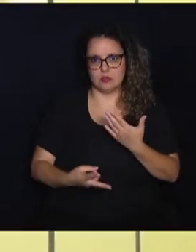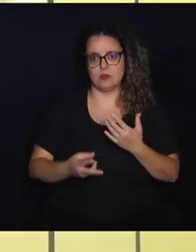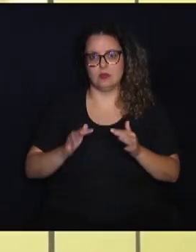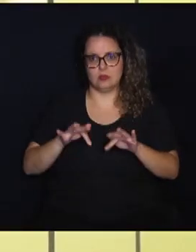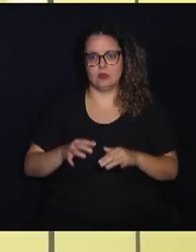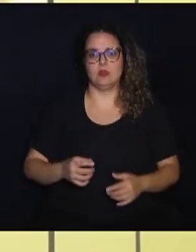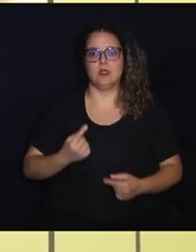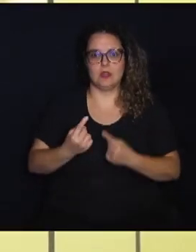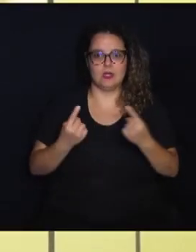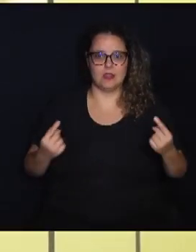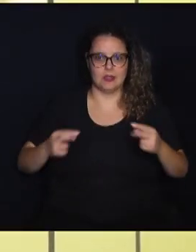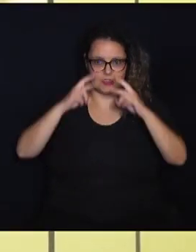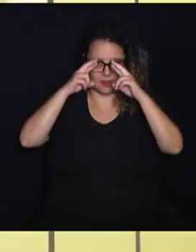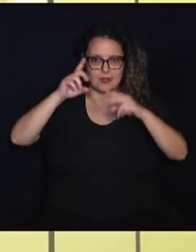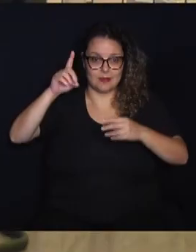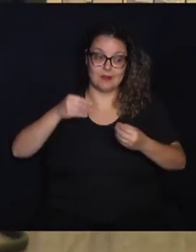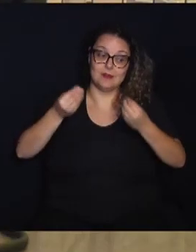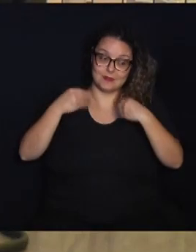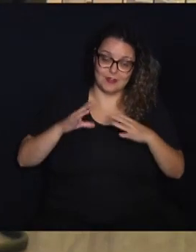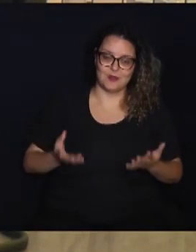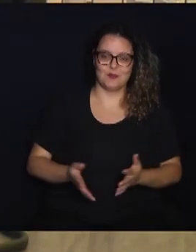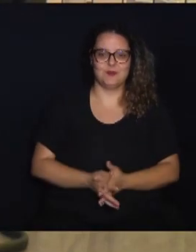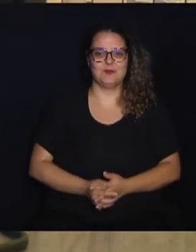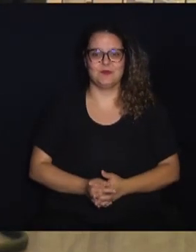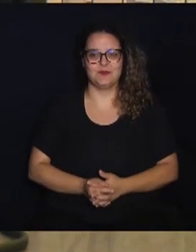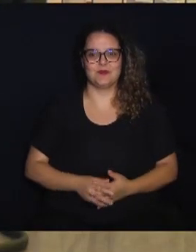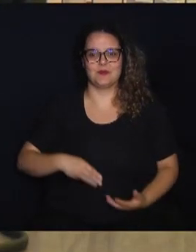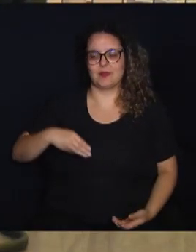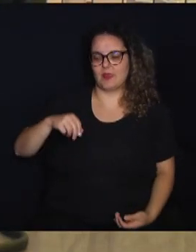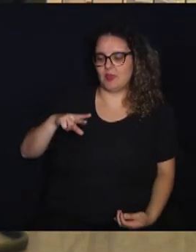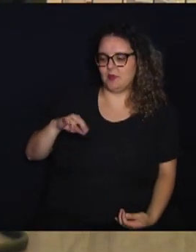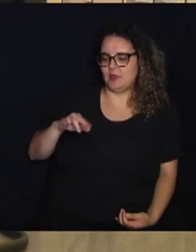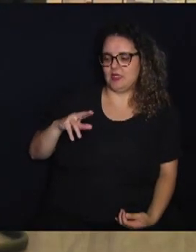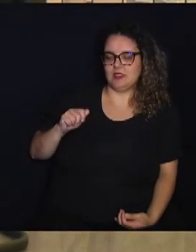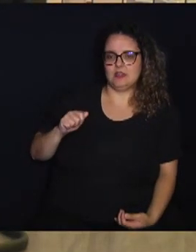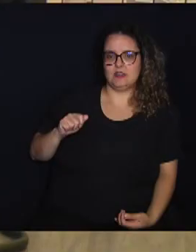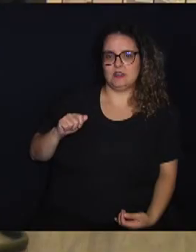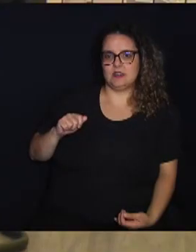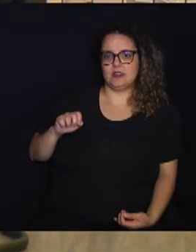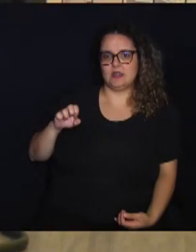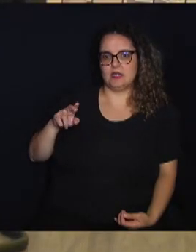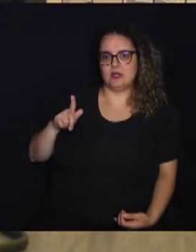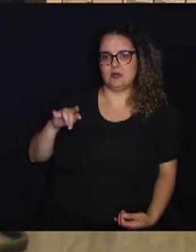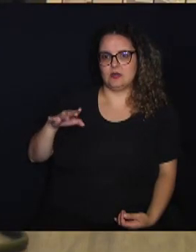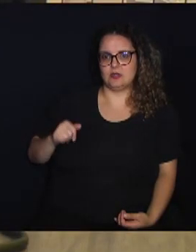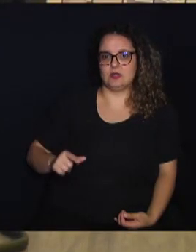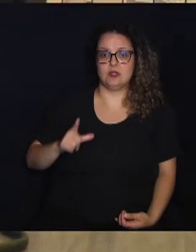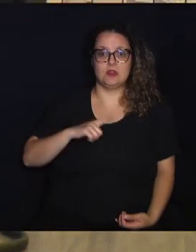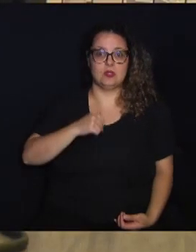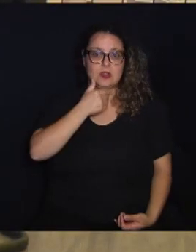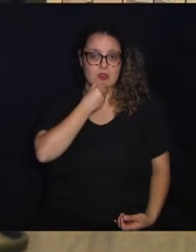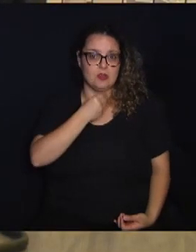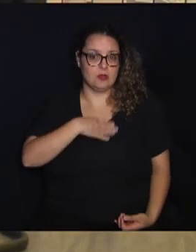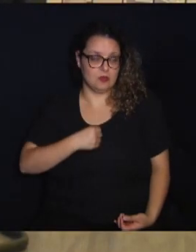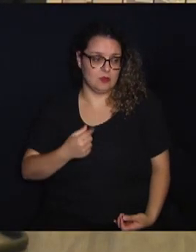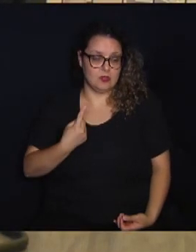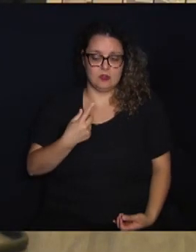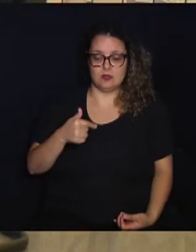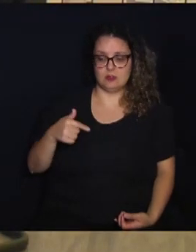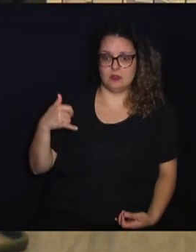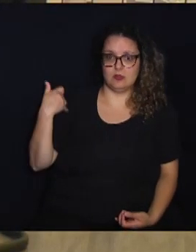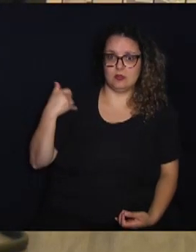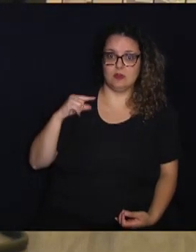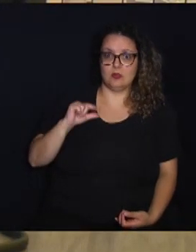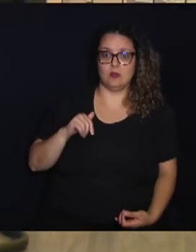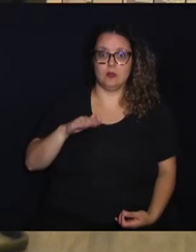lhe deu. Olha, a Maria Eugênia da Vila Teixeira, ela disse o seguinte: tem um filho de 17 anos e ele está um pouco acima